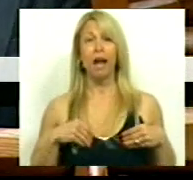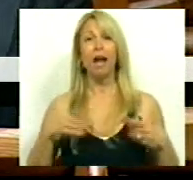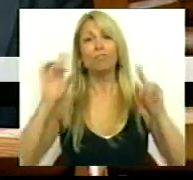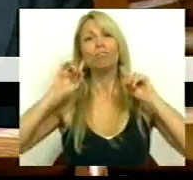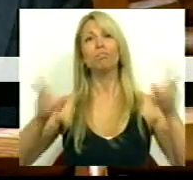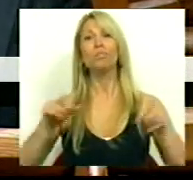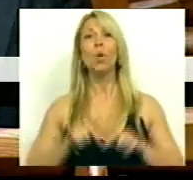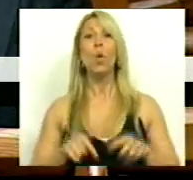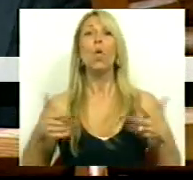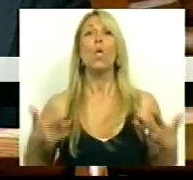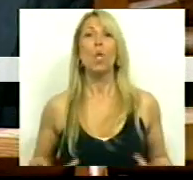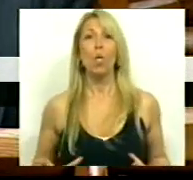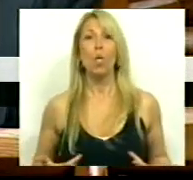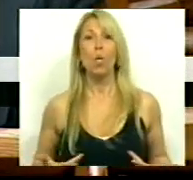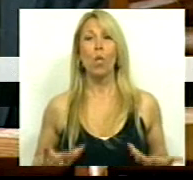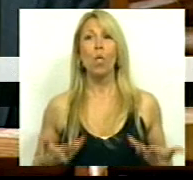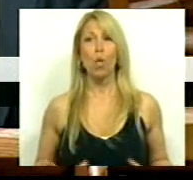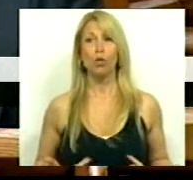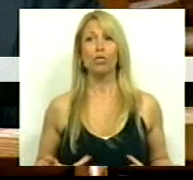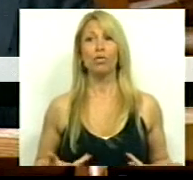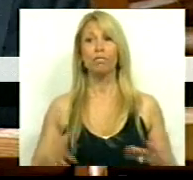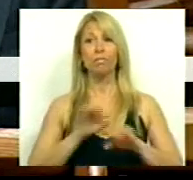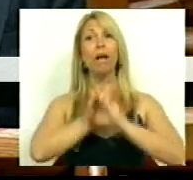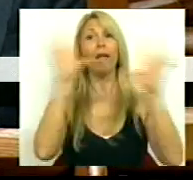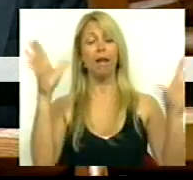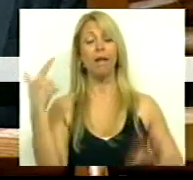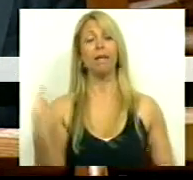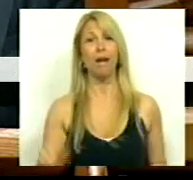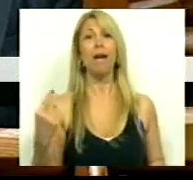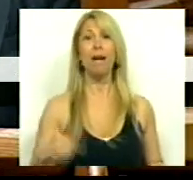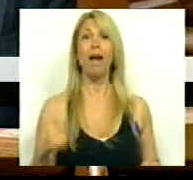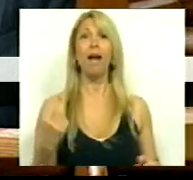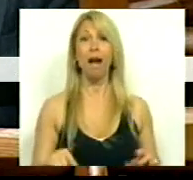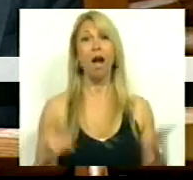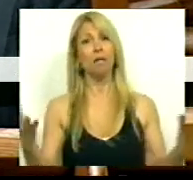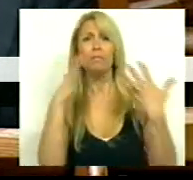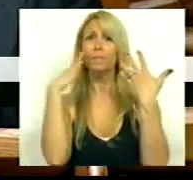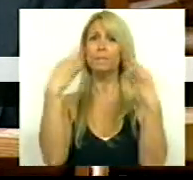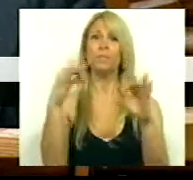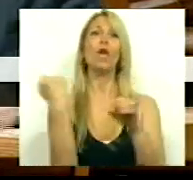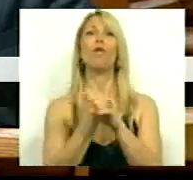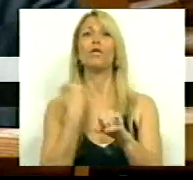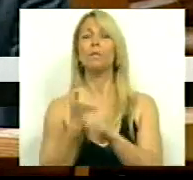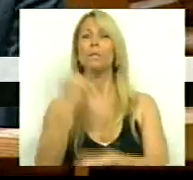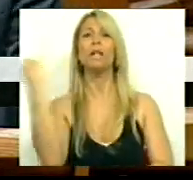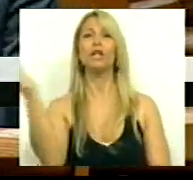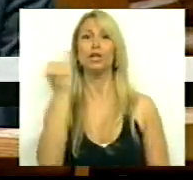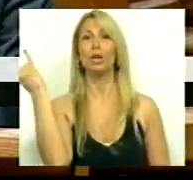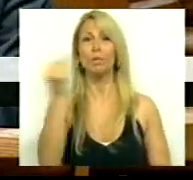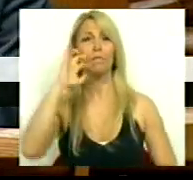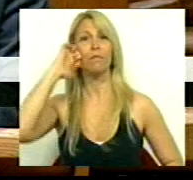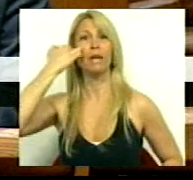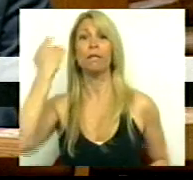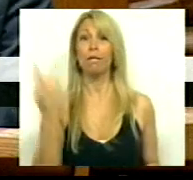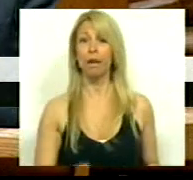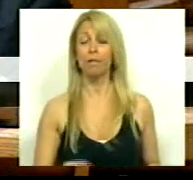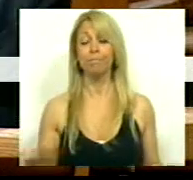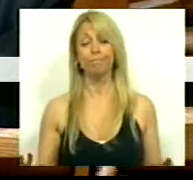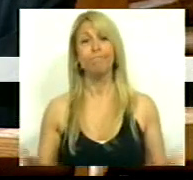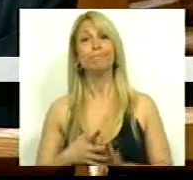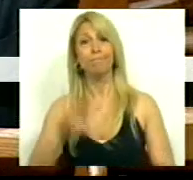ignore que está hoje claramente em causa o regular funcionamento das instituições. Está